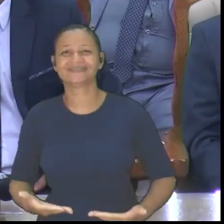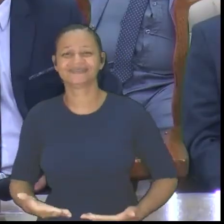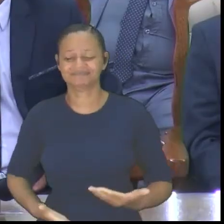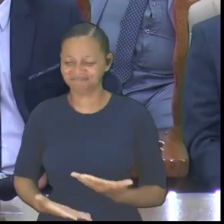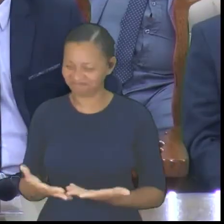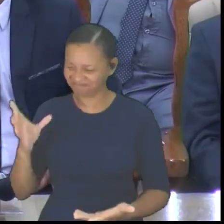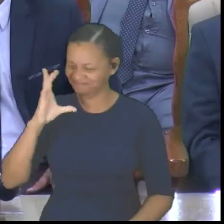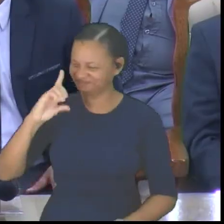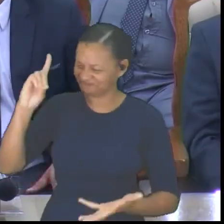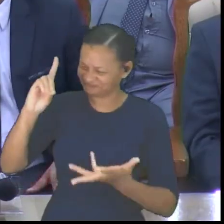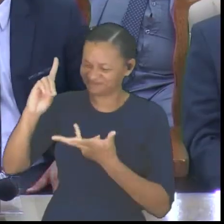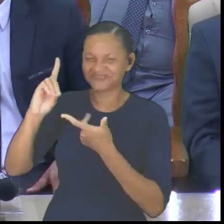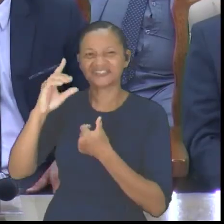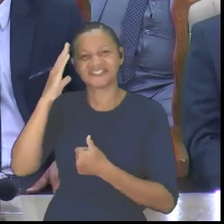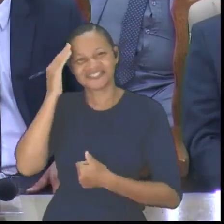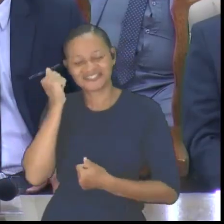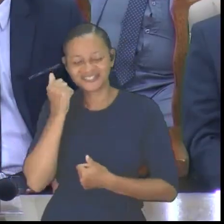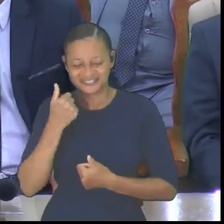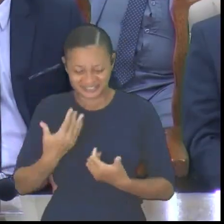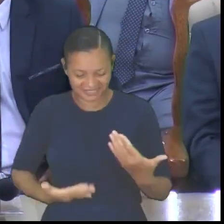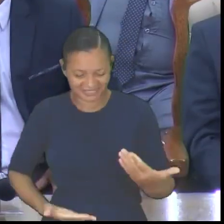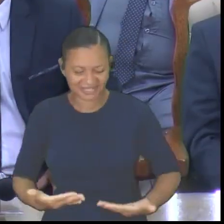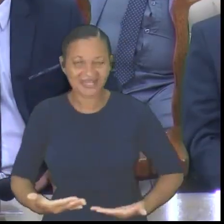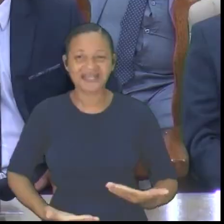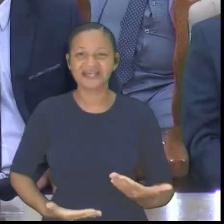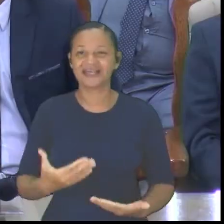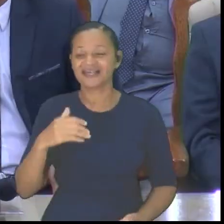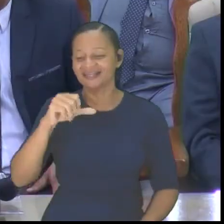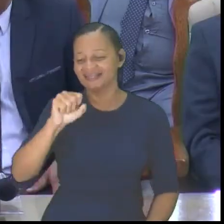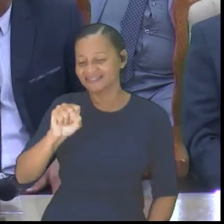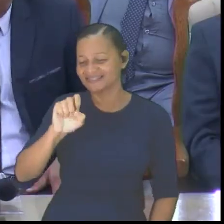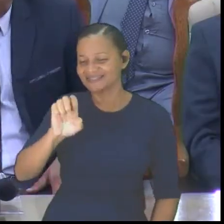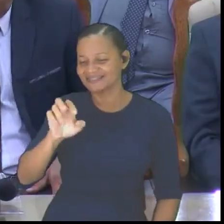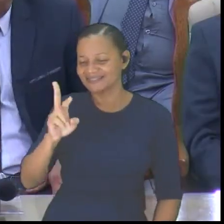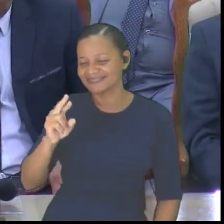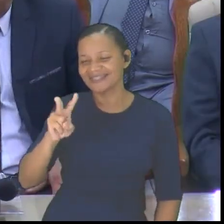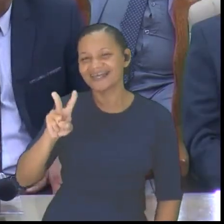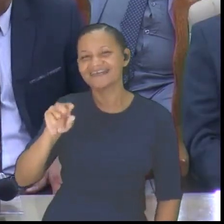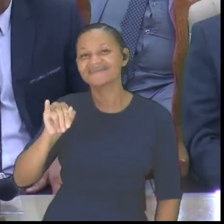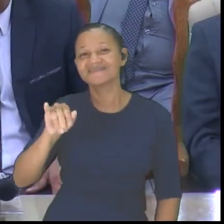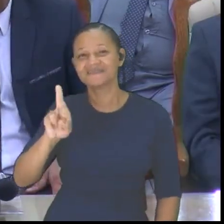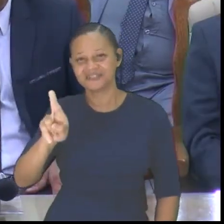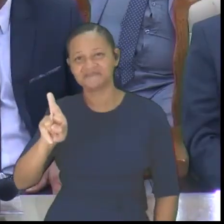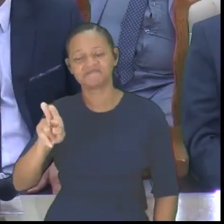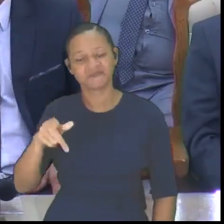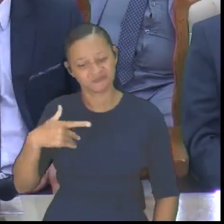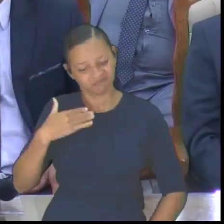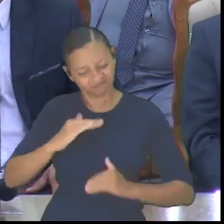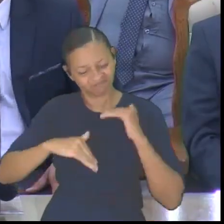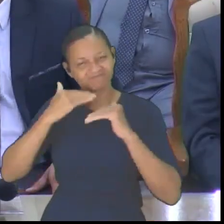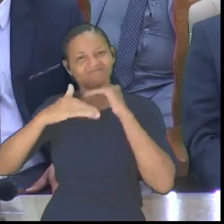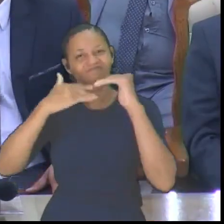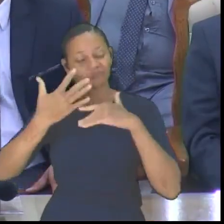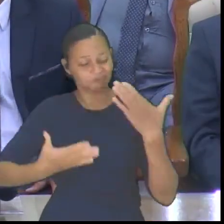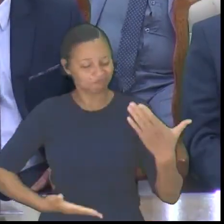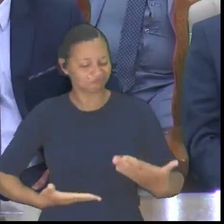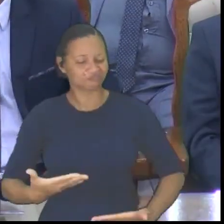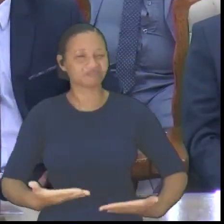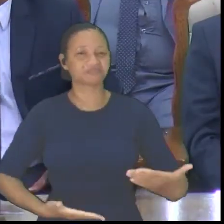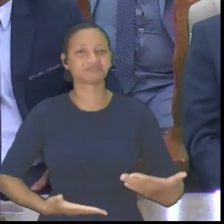o que faz. Servir. E a maior prova de que você cresceu é o seu